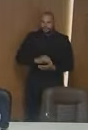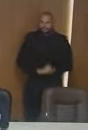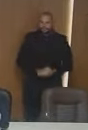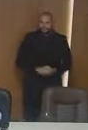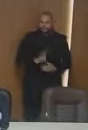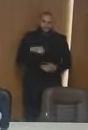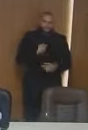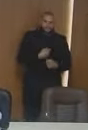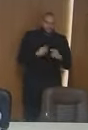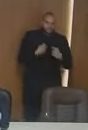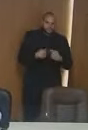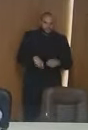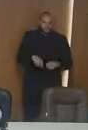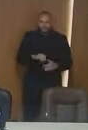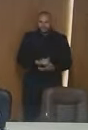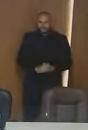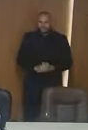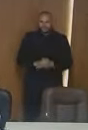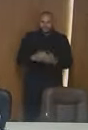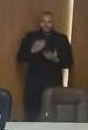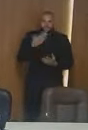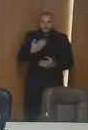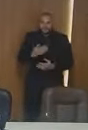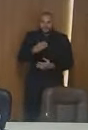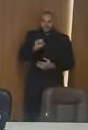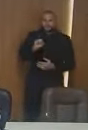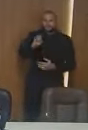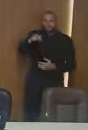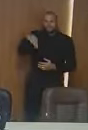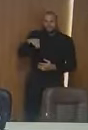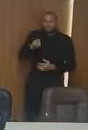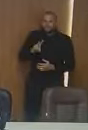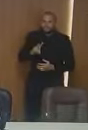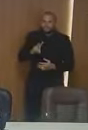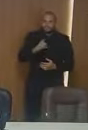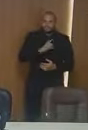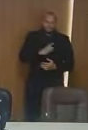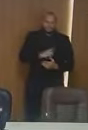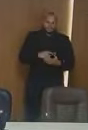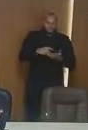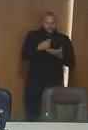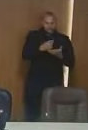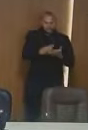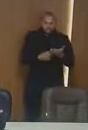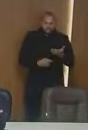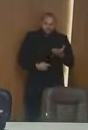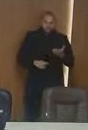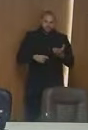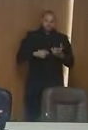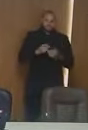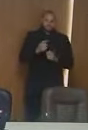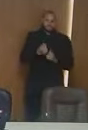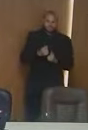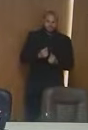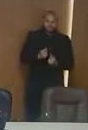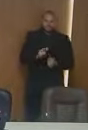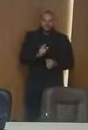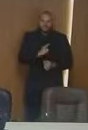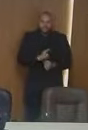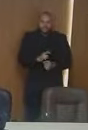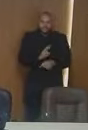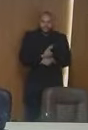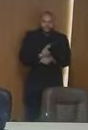Nós temos que recorrer à Sengov, que é quem tem o controle. Ele tem a dotação orçamentária e tem o controle das emendas que já